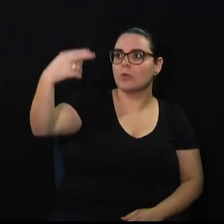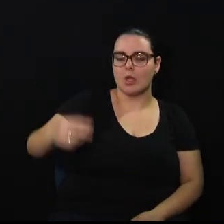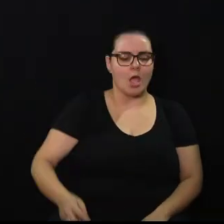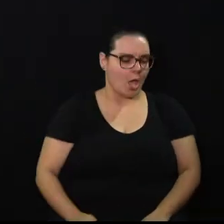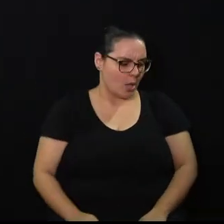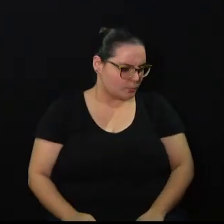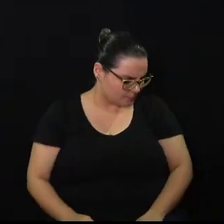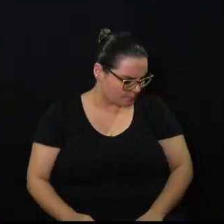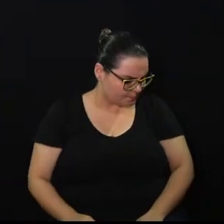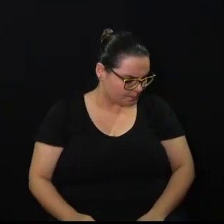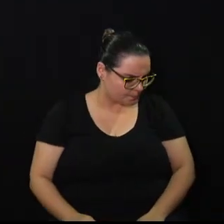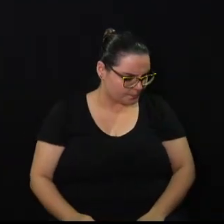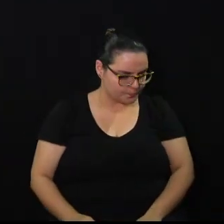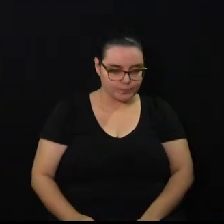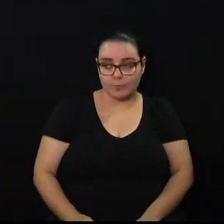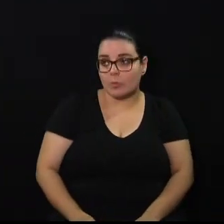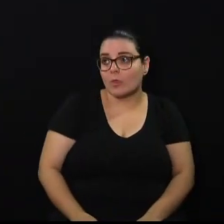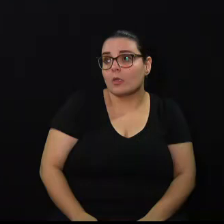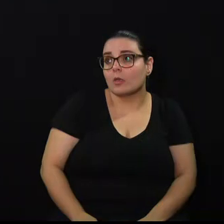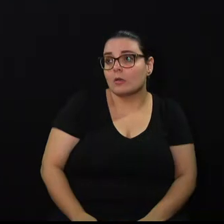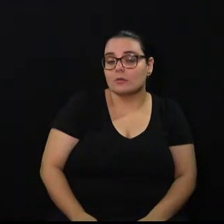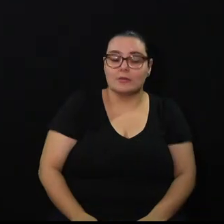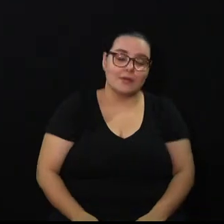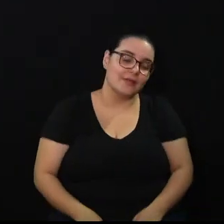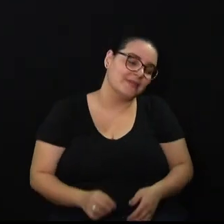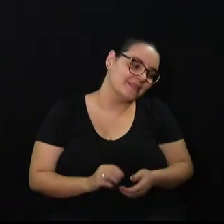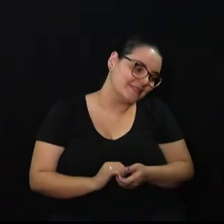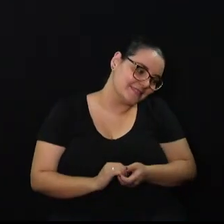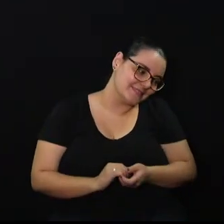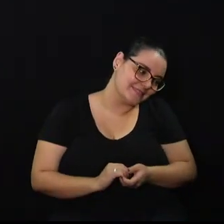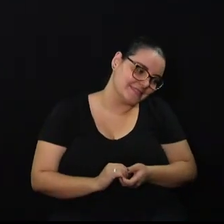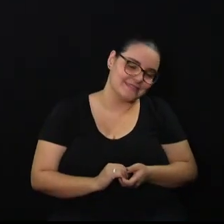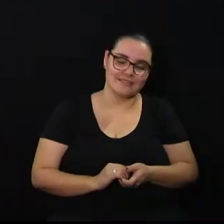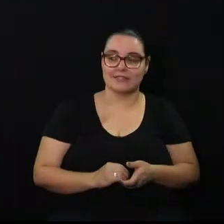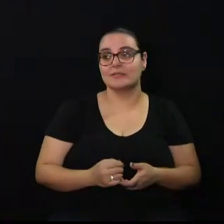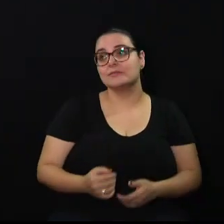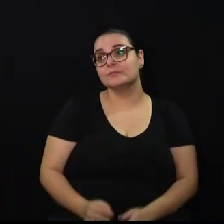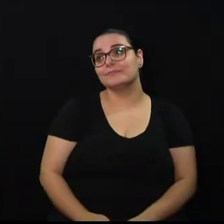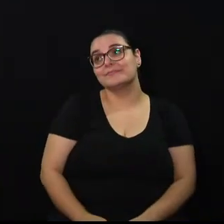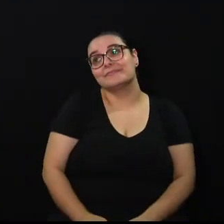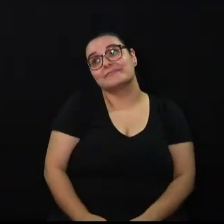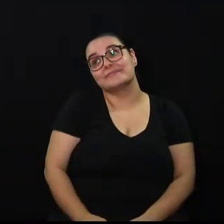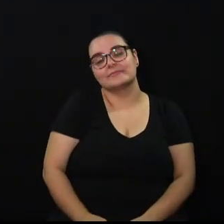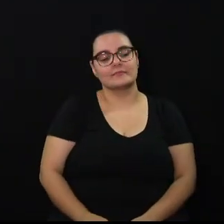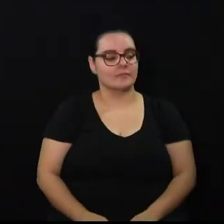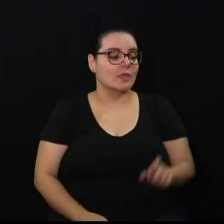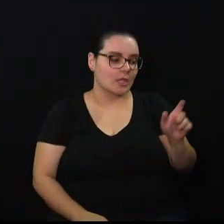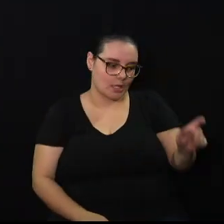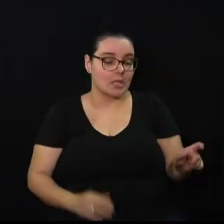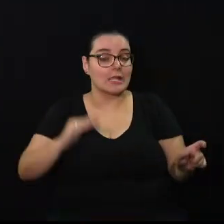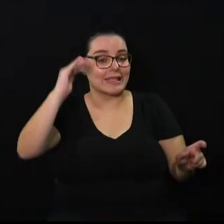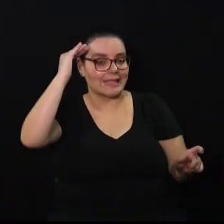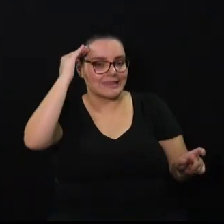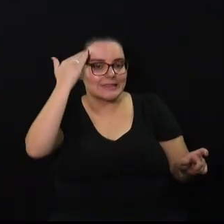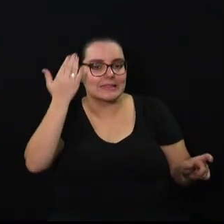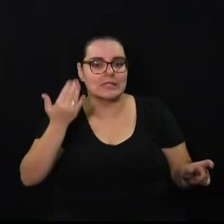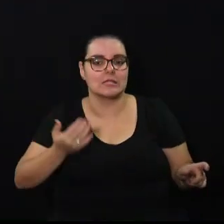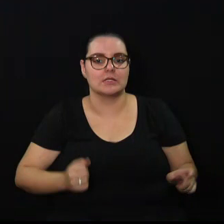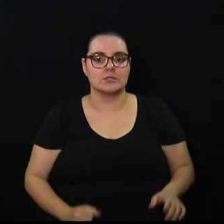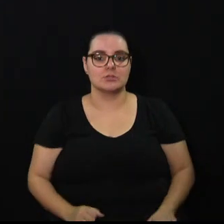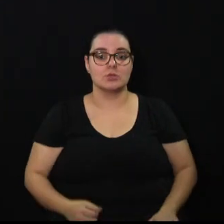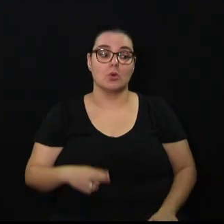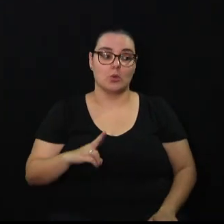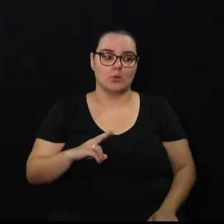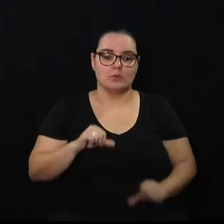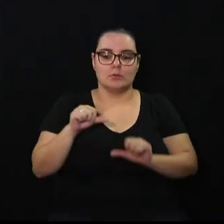ou eu olho com uma atitude mas carinhosa ou mais assertiva e se essa criança entende o que eu quero dizer ou muda o seu